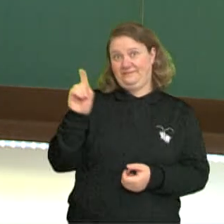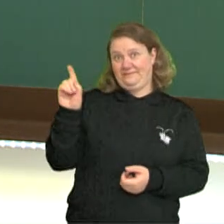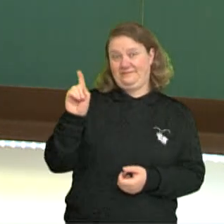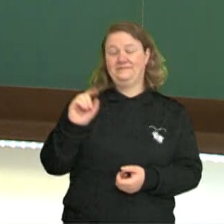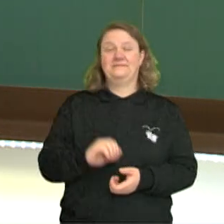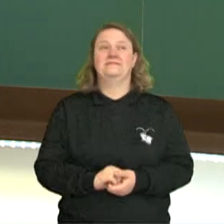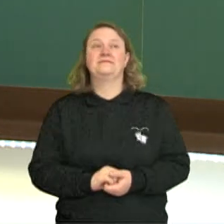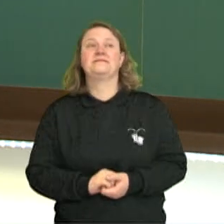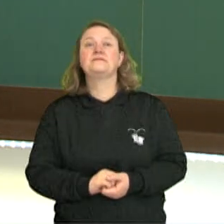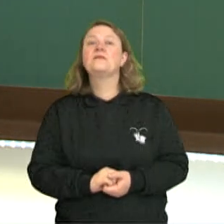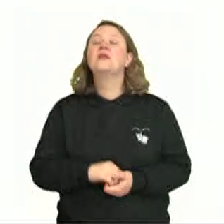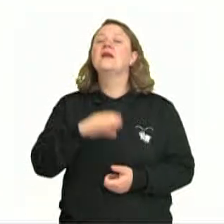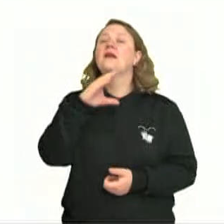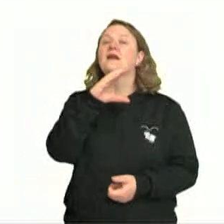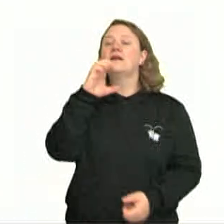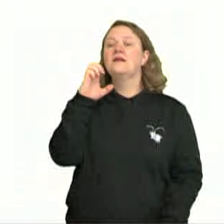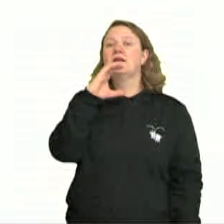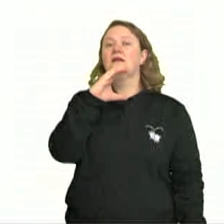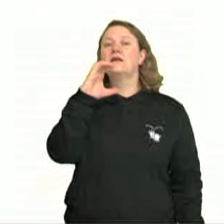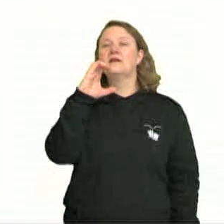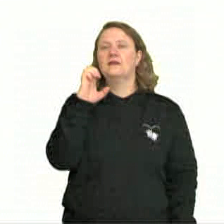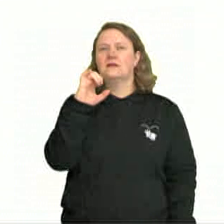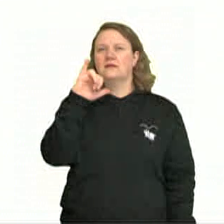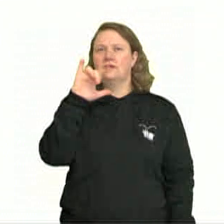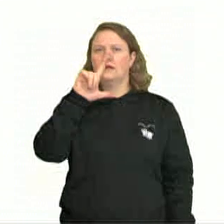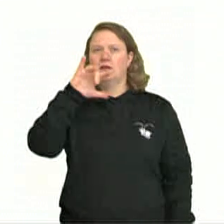Meirelles. Cecília Meirelles,